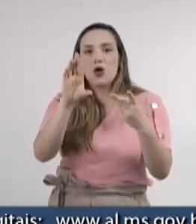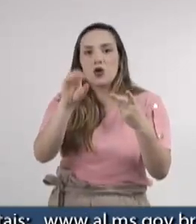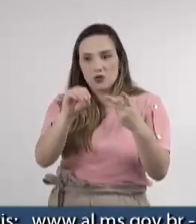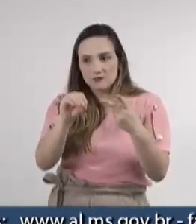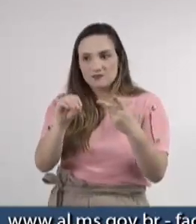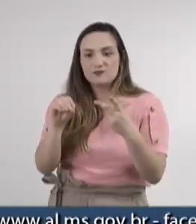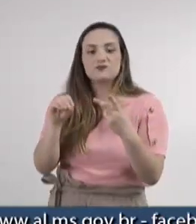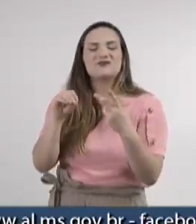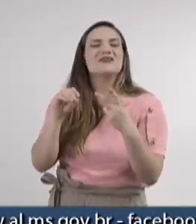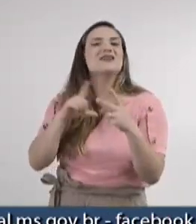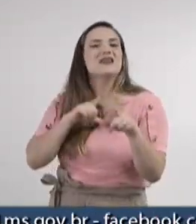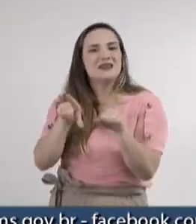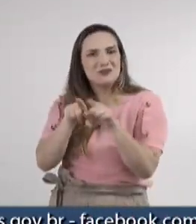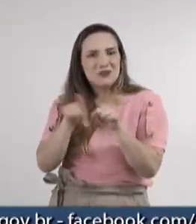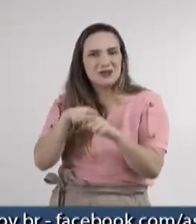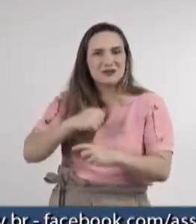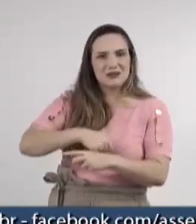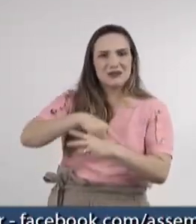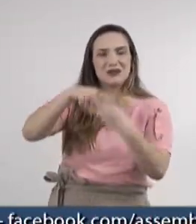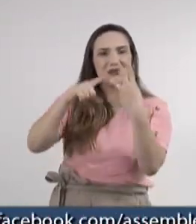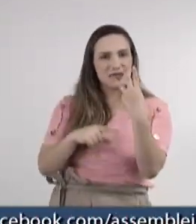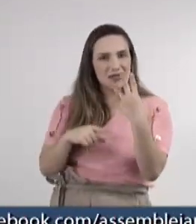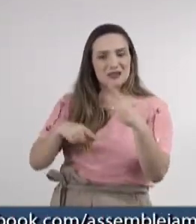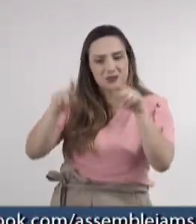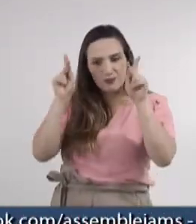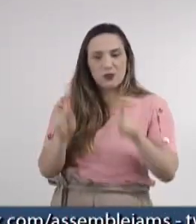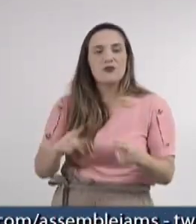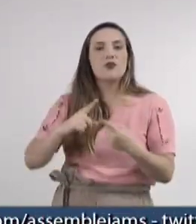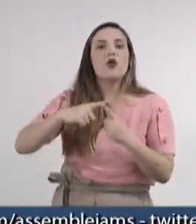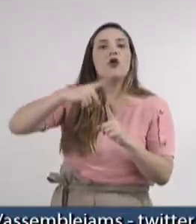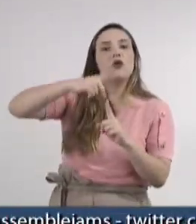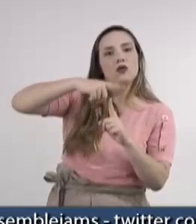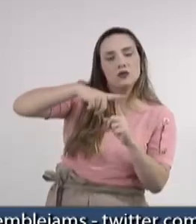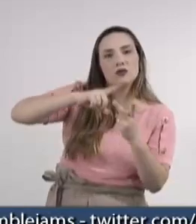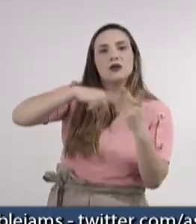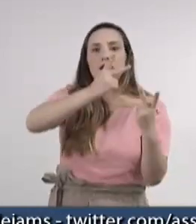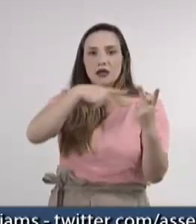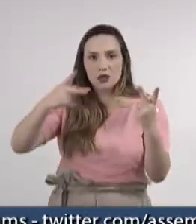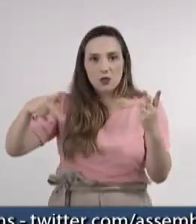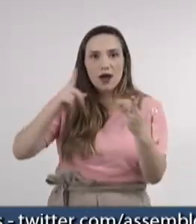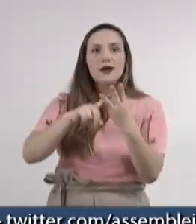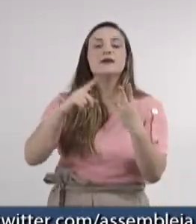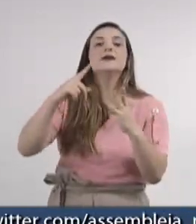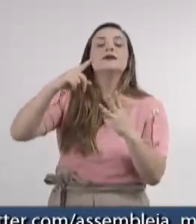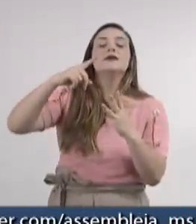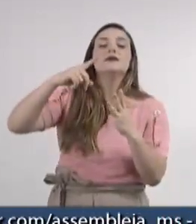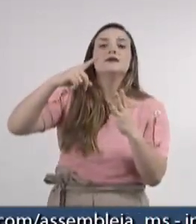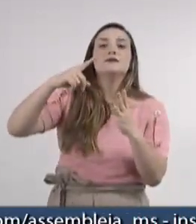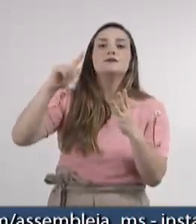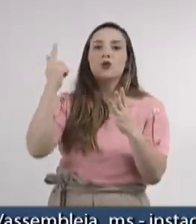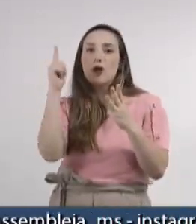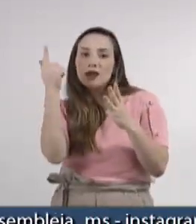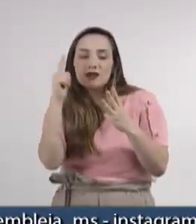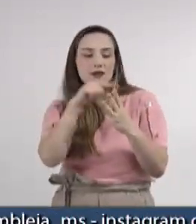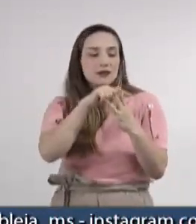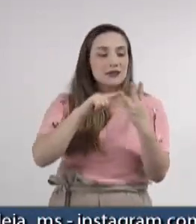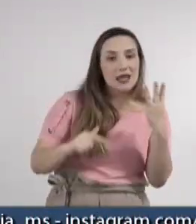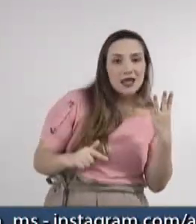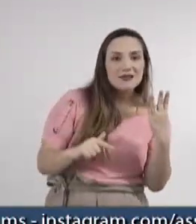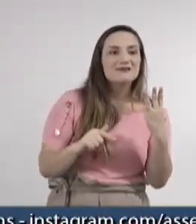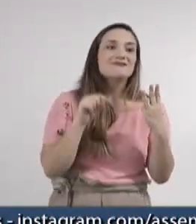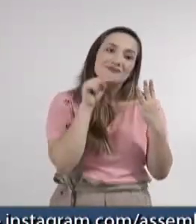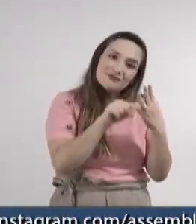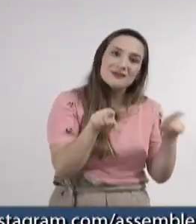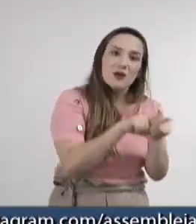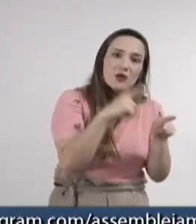das tribos Guarani, Kaiowá e Terena, para que essa mesma iniciativa, que aliás ontem foi destaque em rede nacional, para que